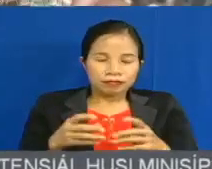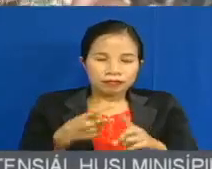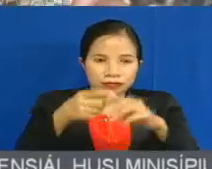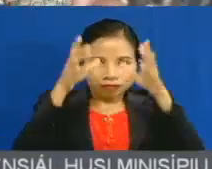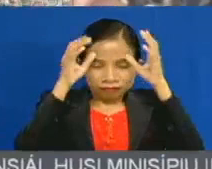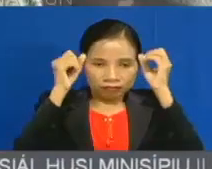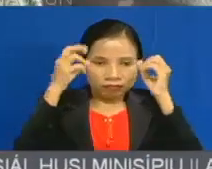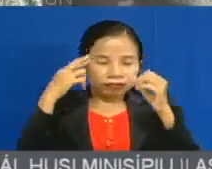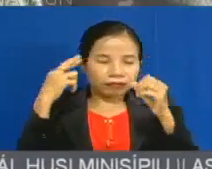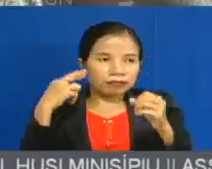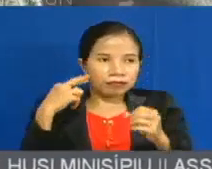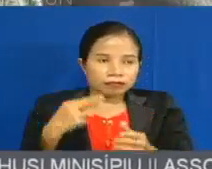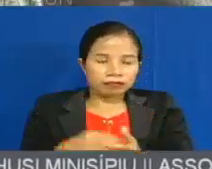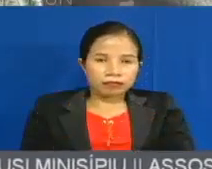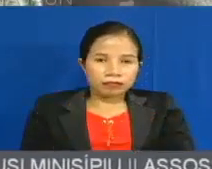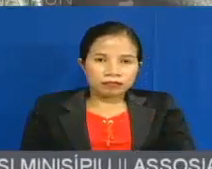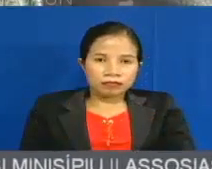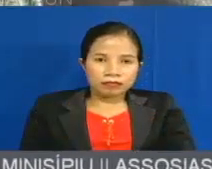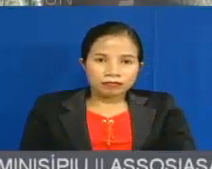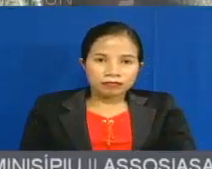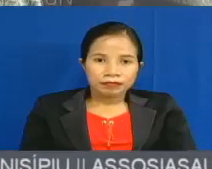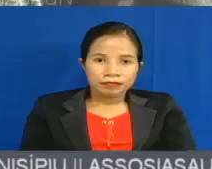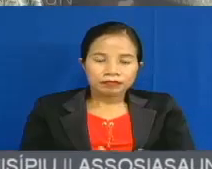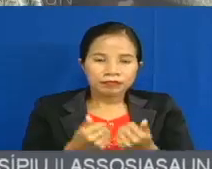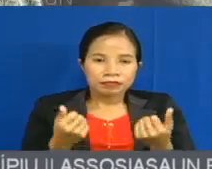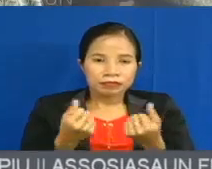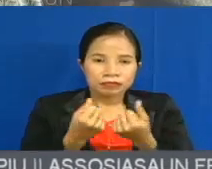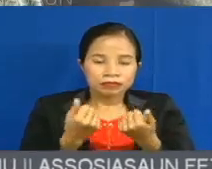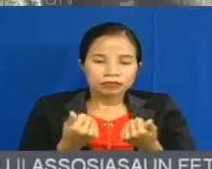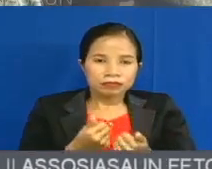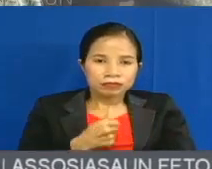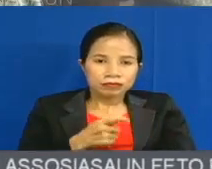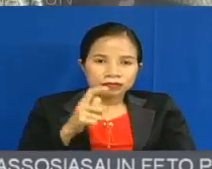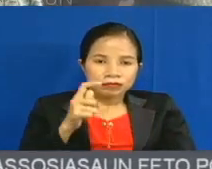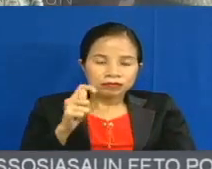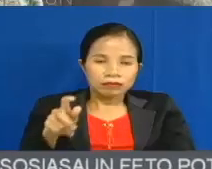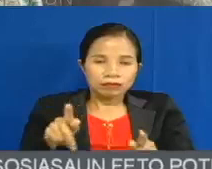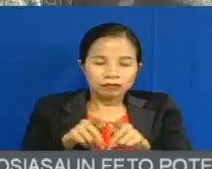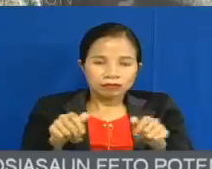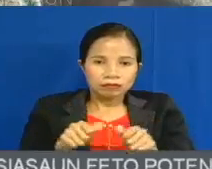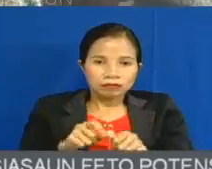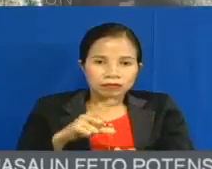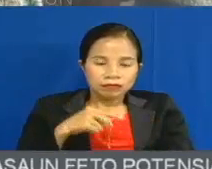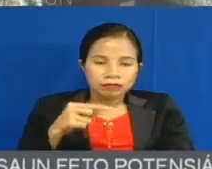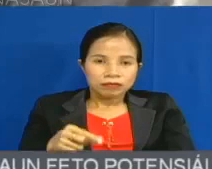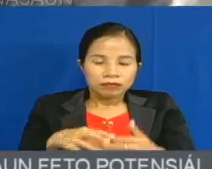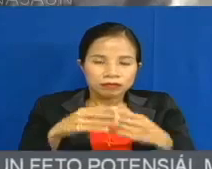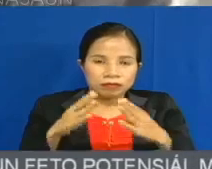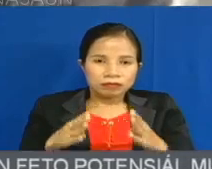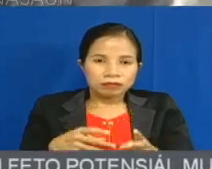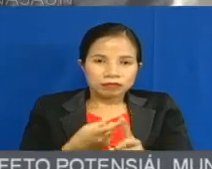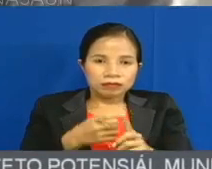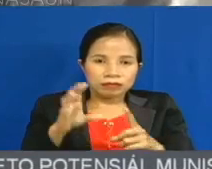República José Ramos Horta. No ia suku atelar Nidian posto administrativo Laga se preside o